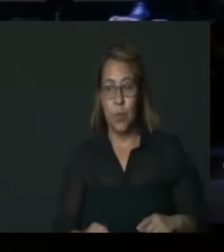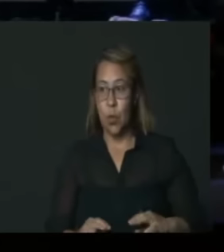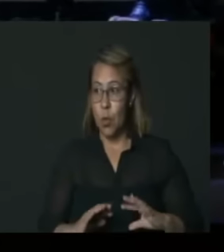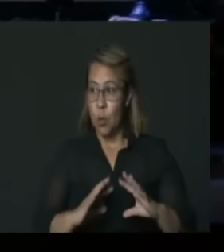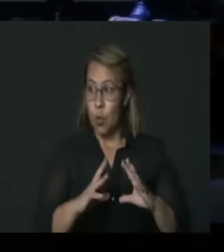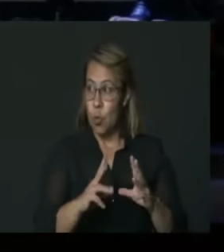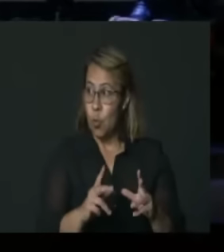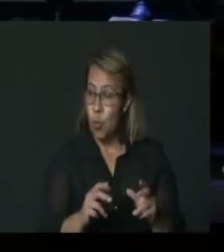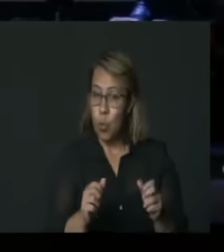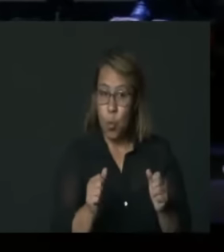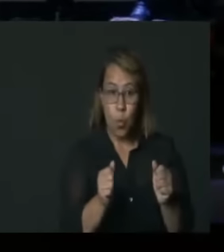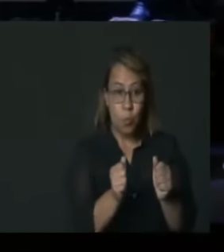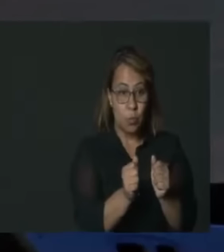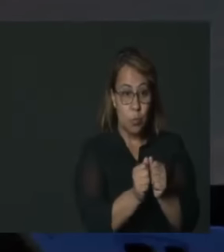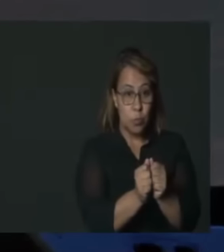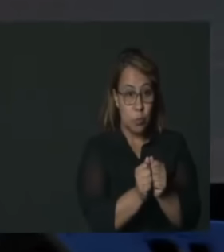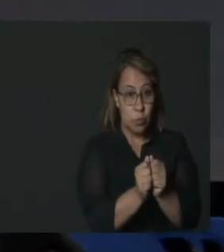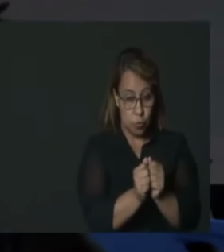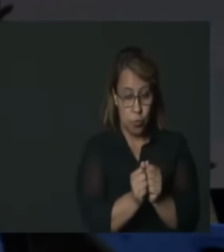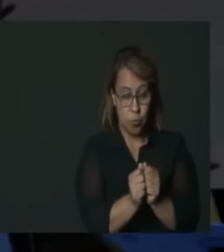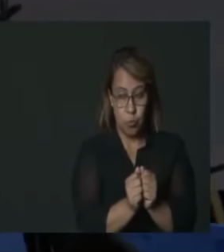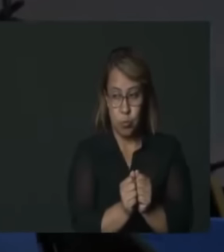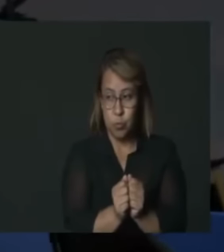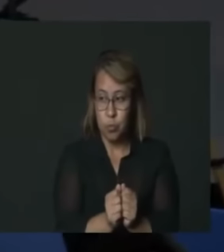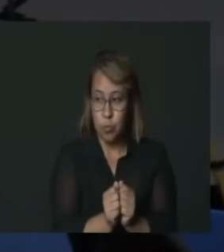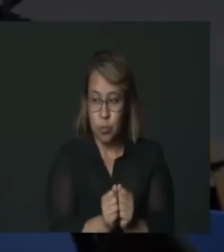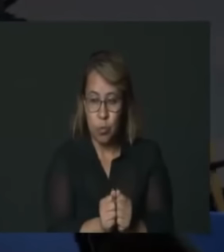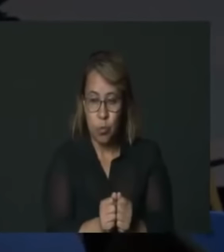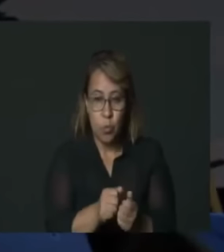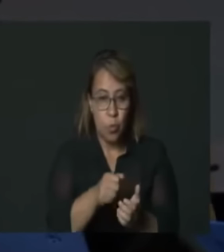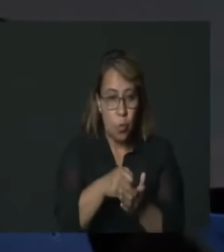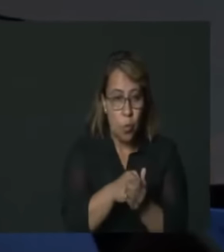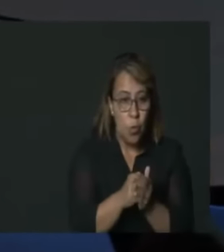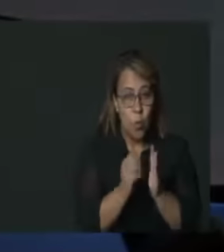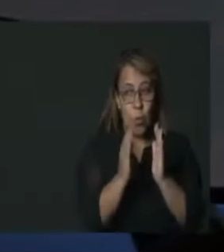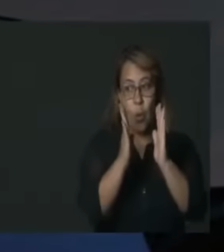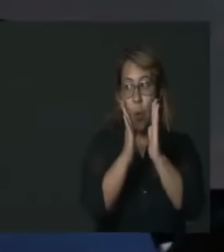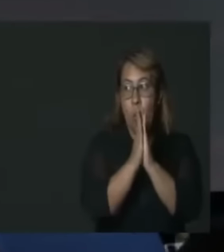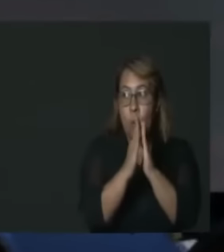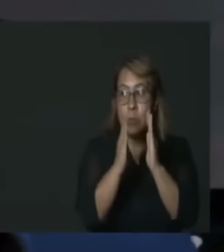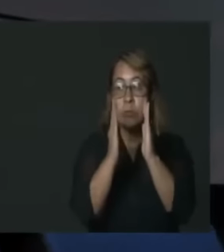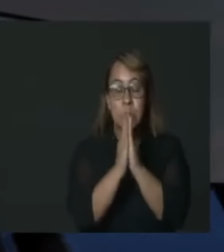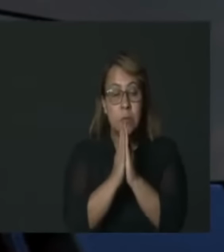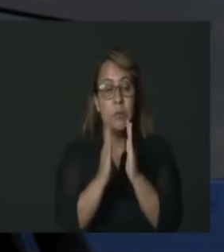estavam todos reunidos no lugar de adoração